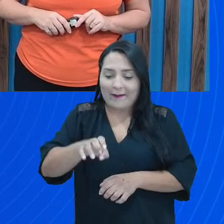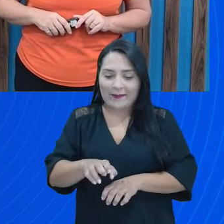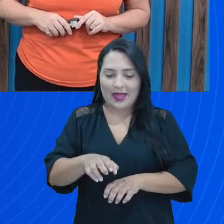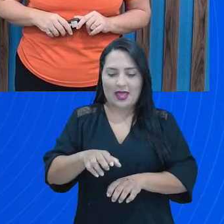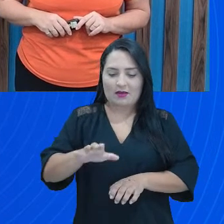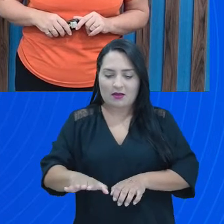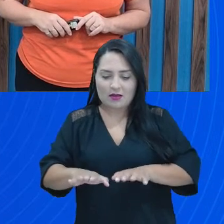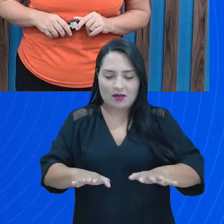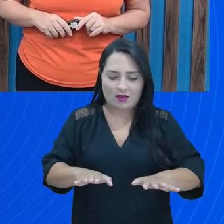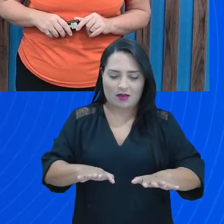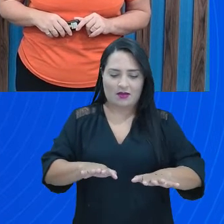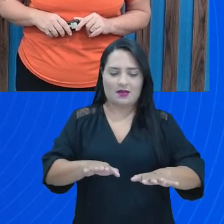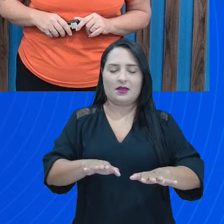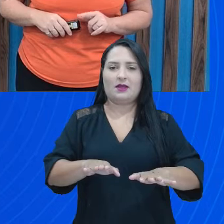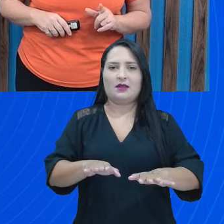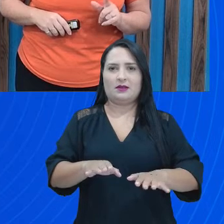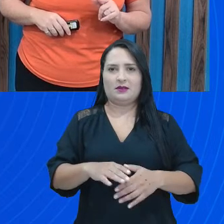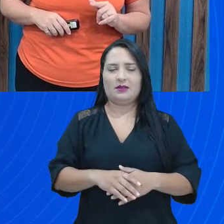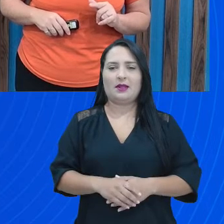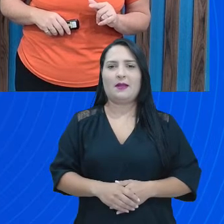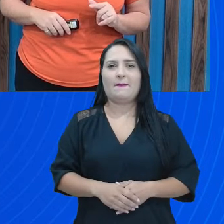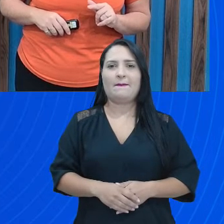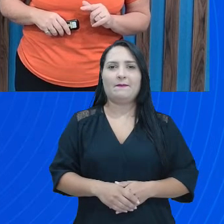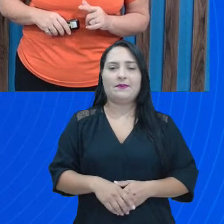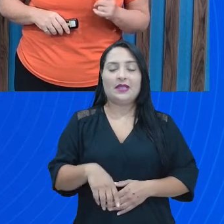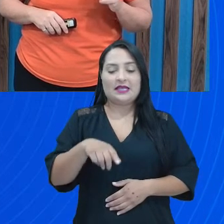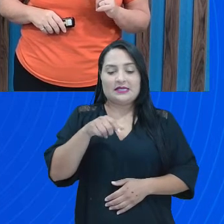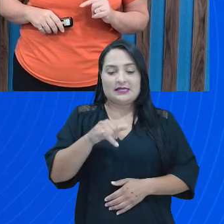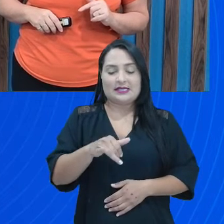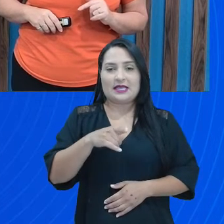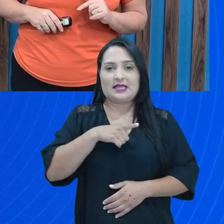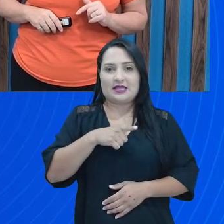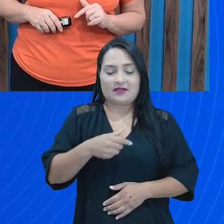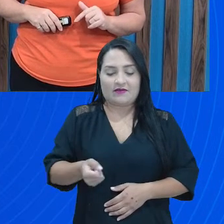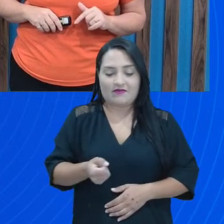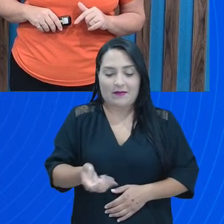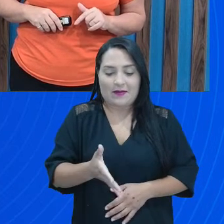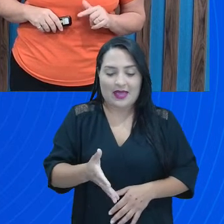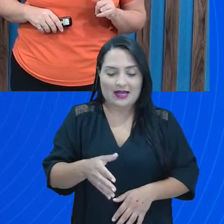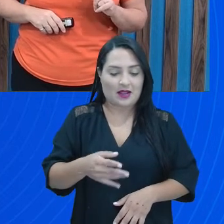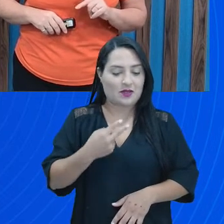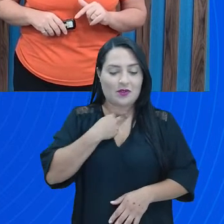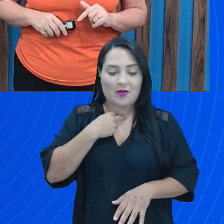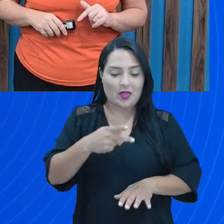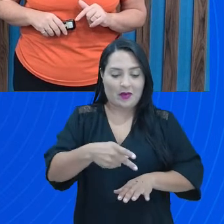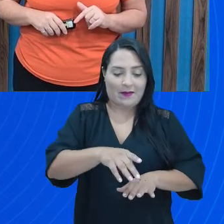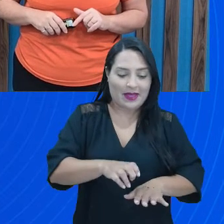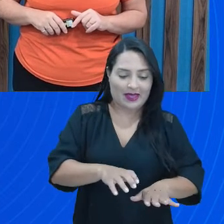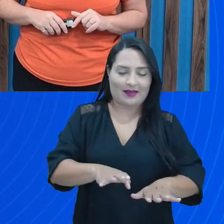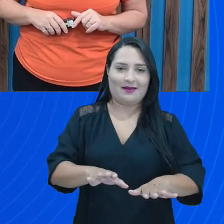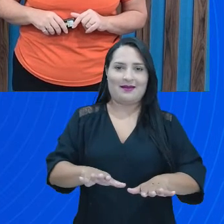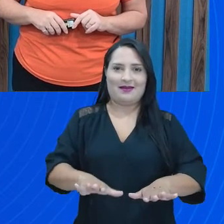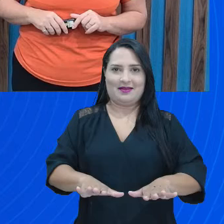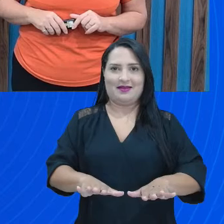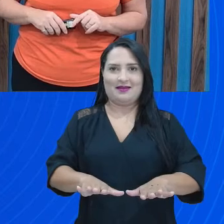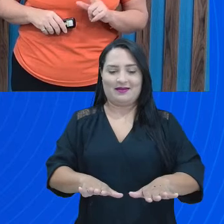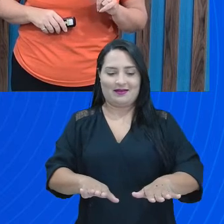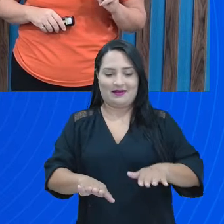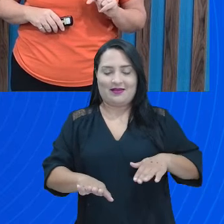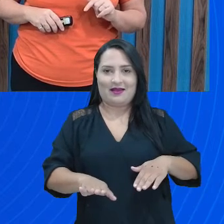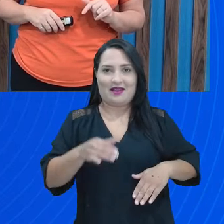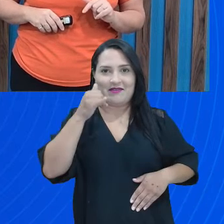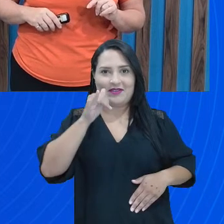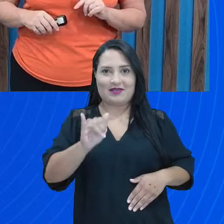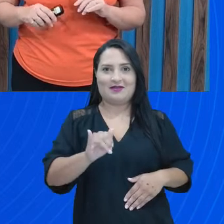quadrados que estiver com a pedra. Deve recolher a pedra na volta. E aí, se identificou com essas regras,